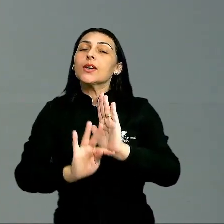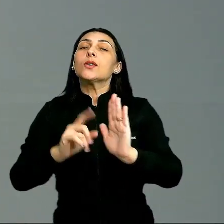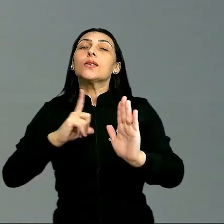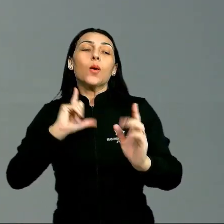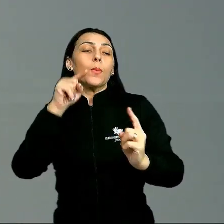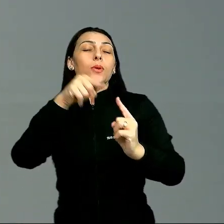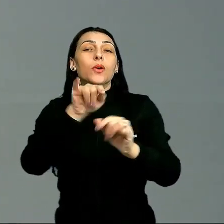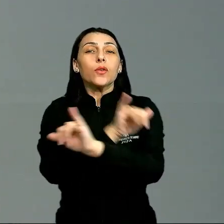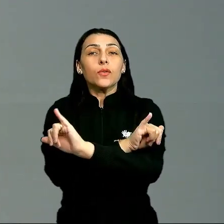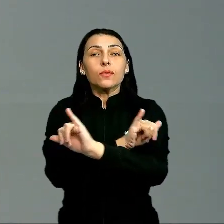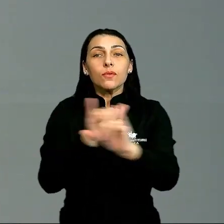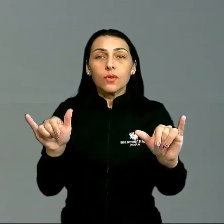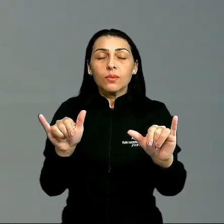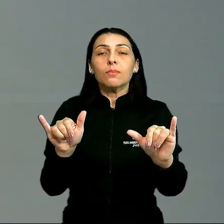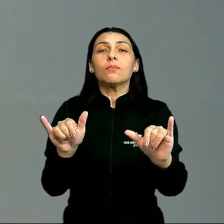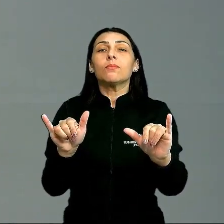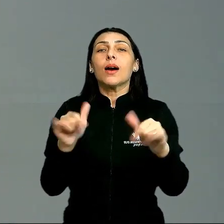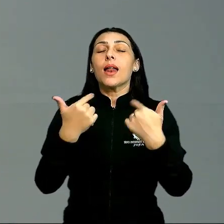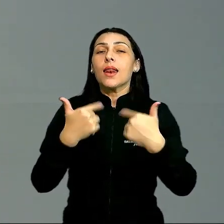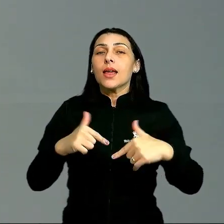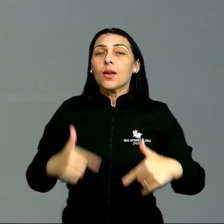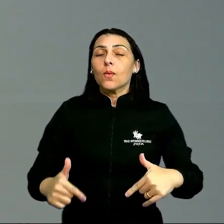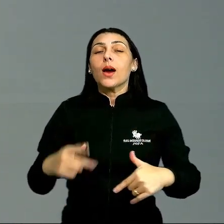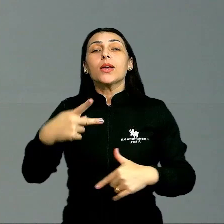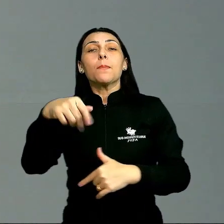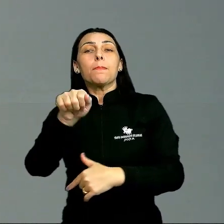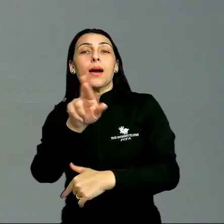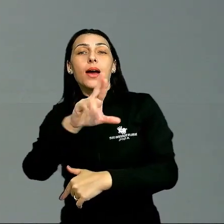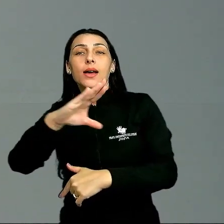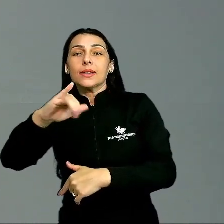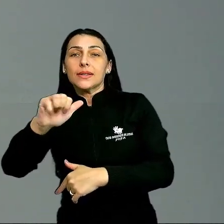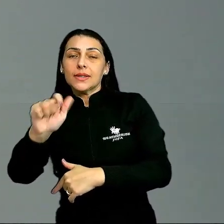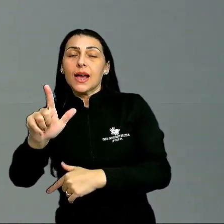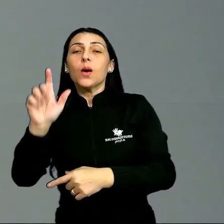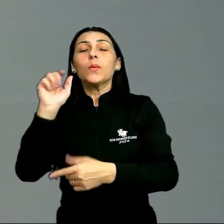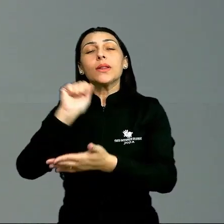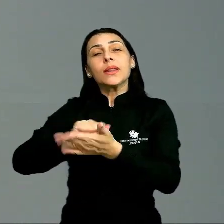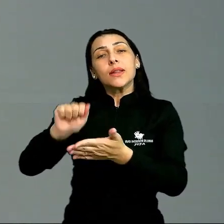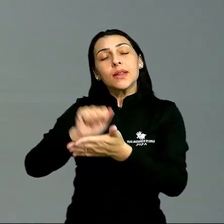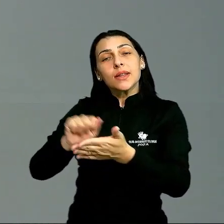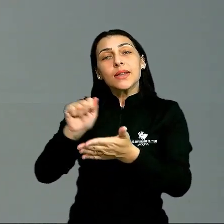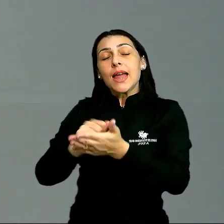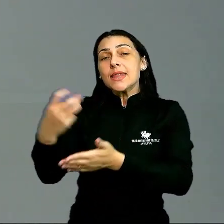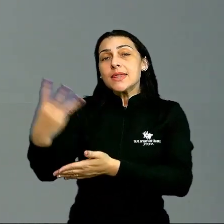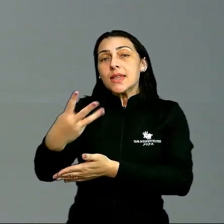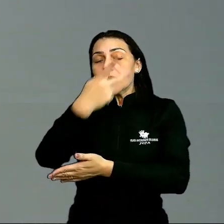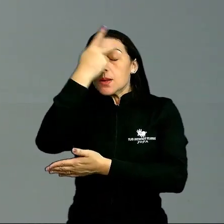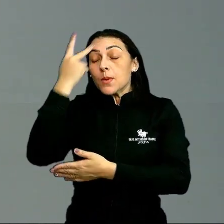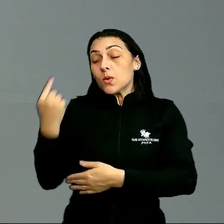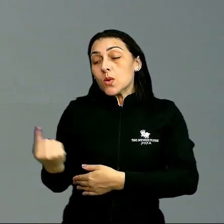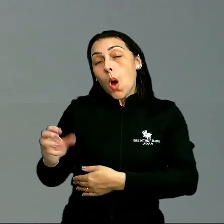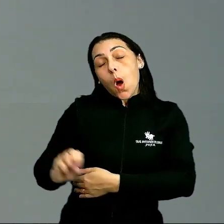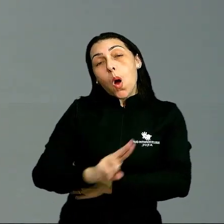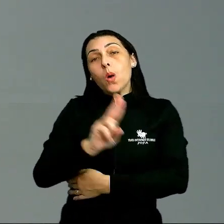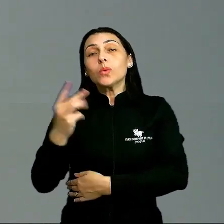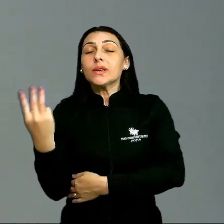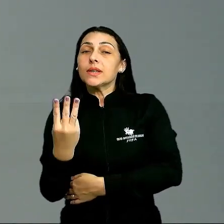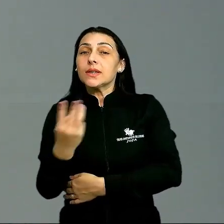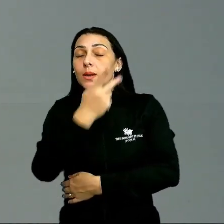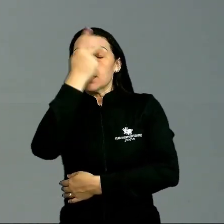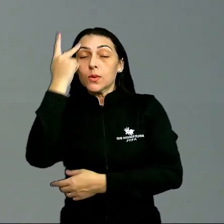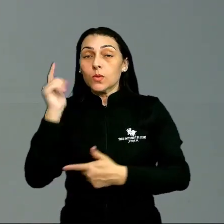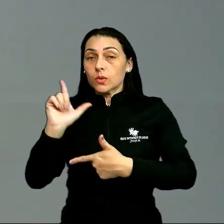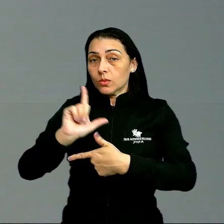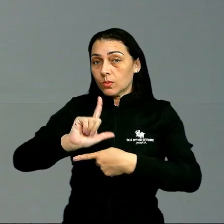informar predominantemente, linguagem imparcial, e está escrito em terceira pessoa do singular ou do